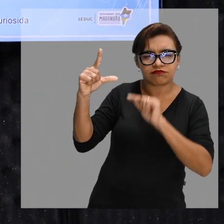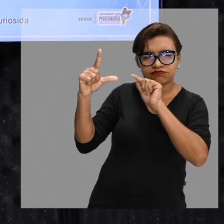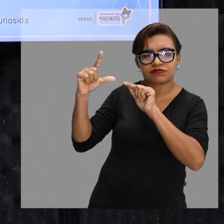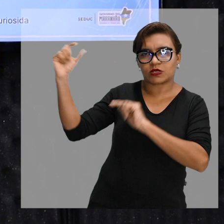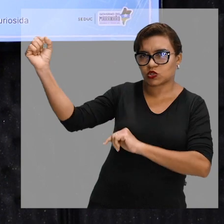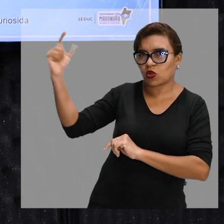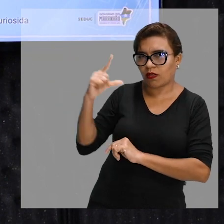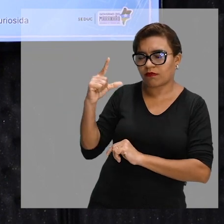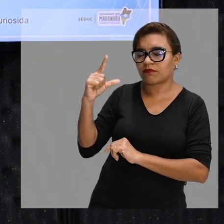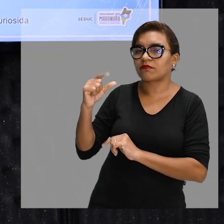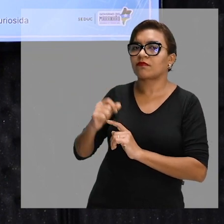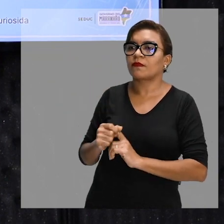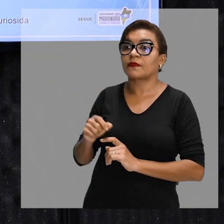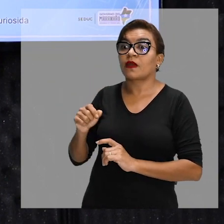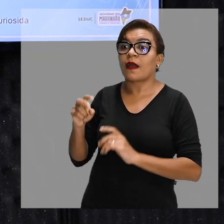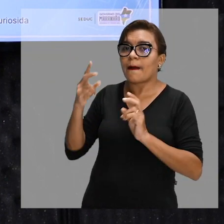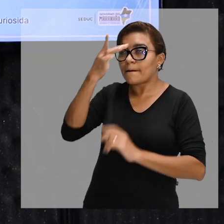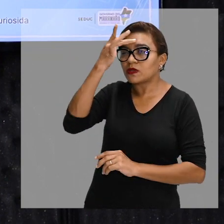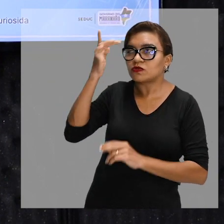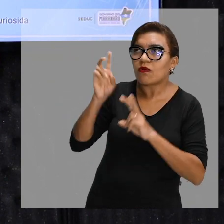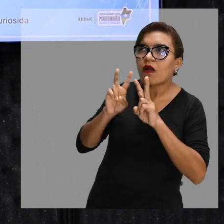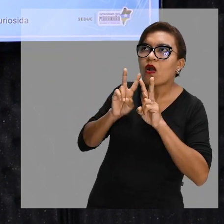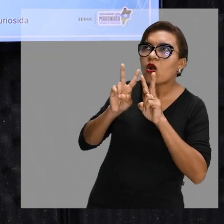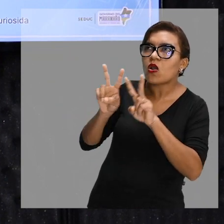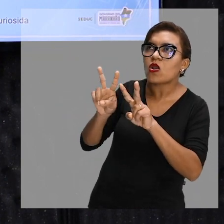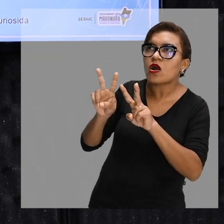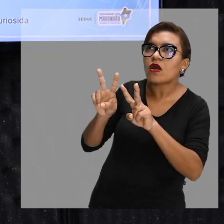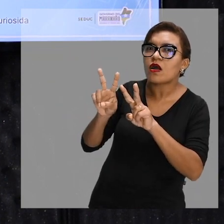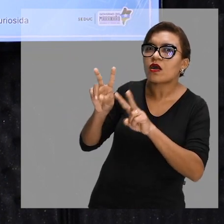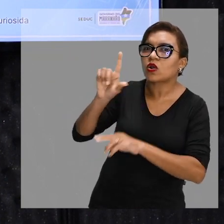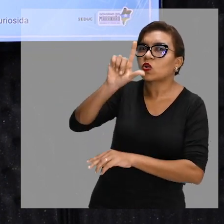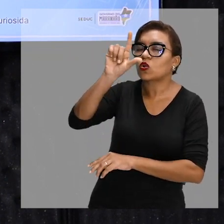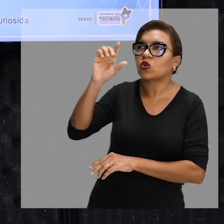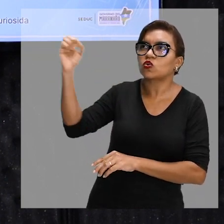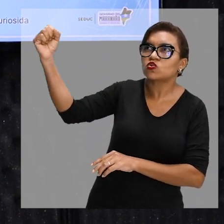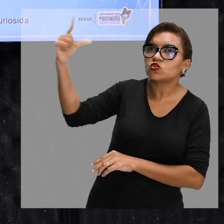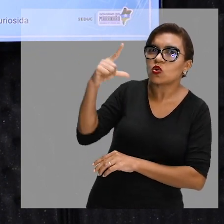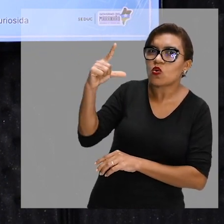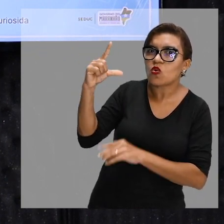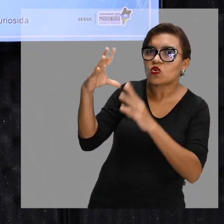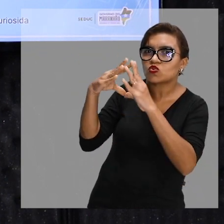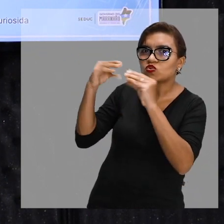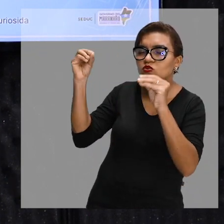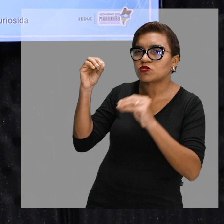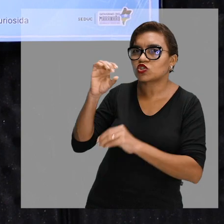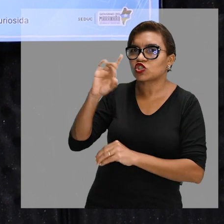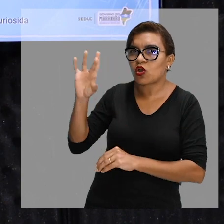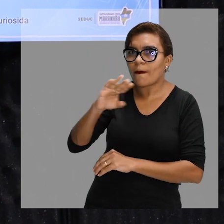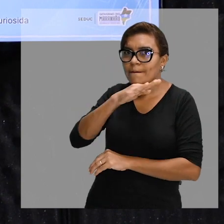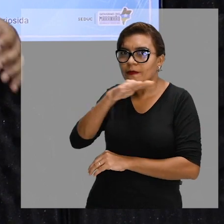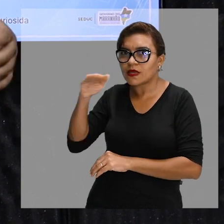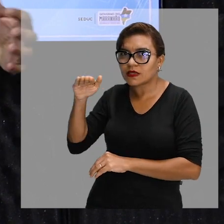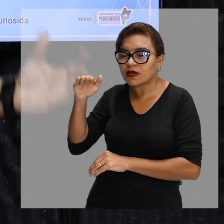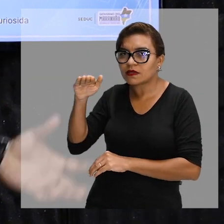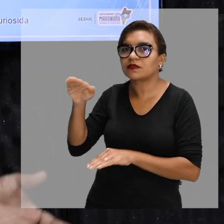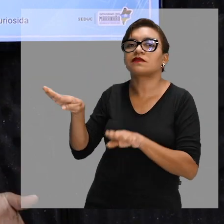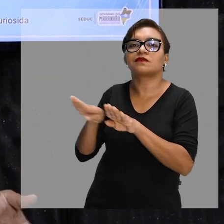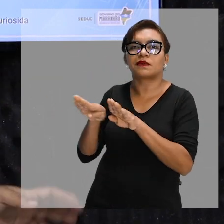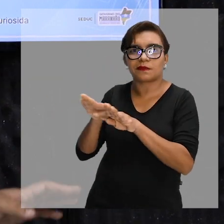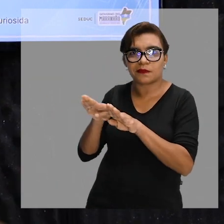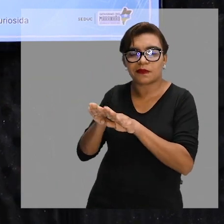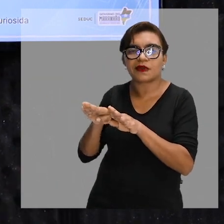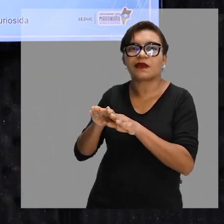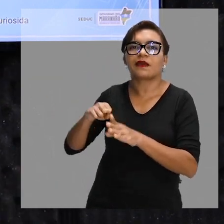né, olhando, né, esse eclipse, para que o Sol desapareça só parte dele, ele estará também na área de